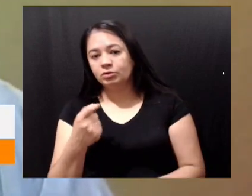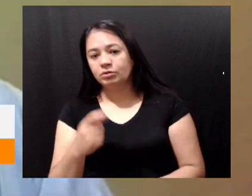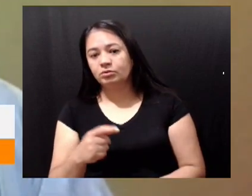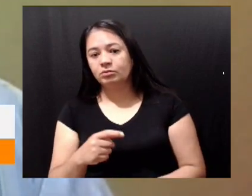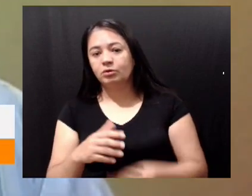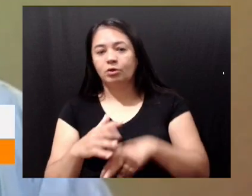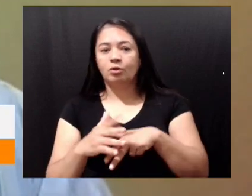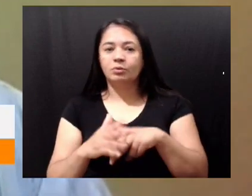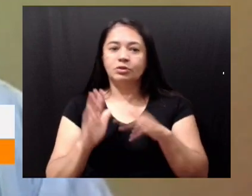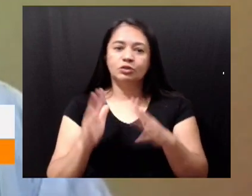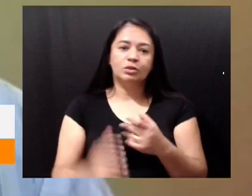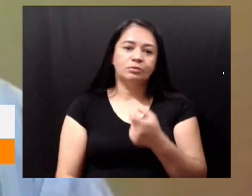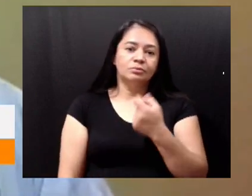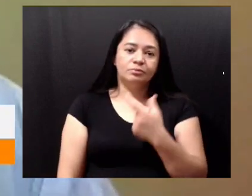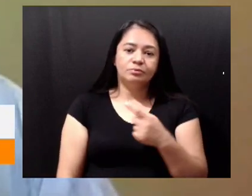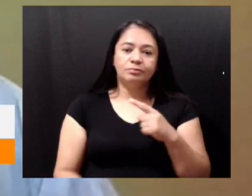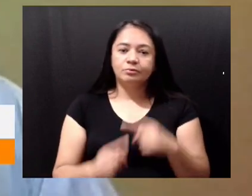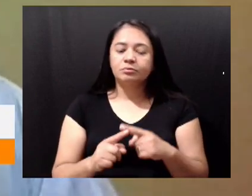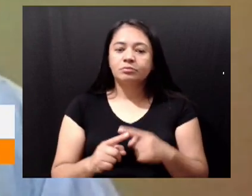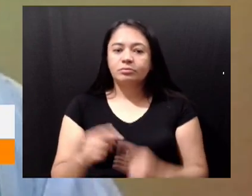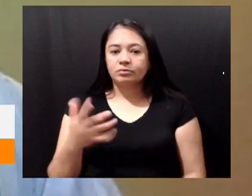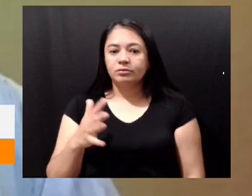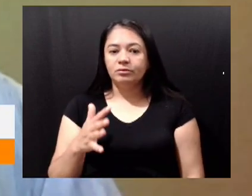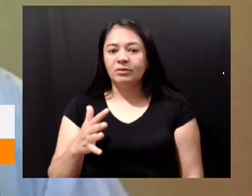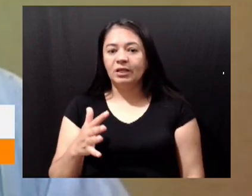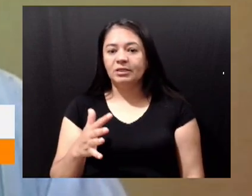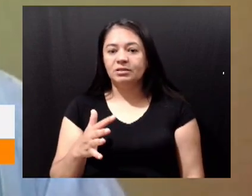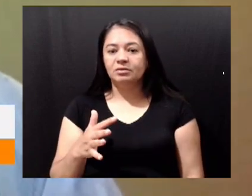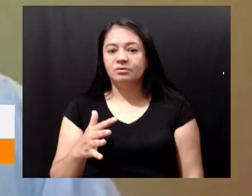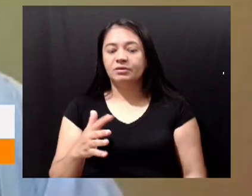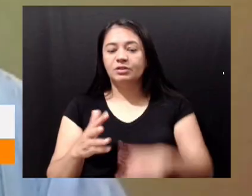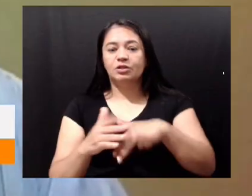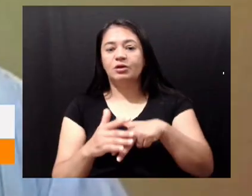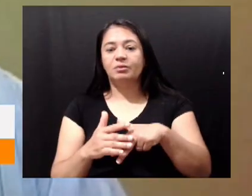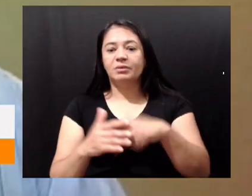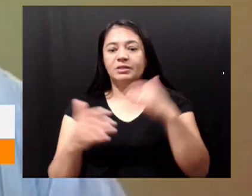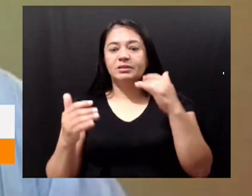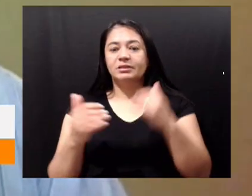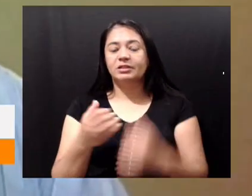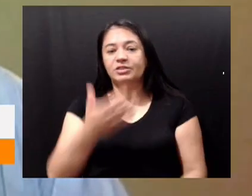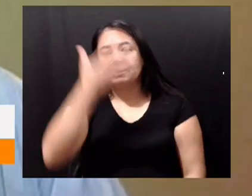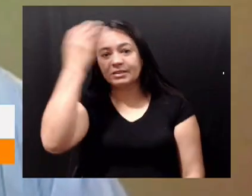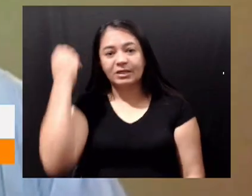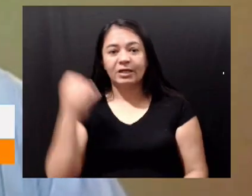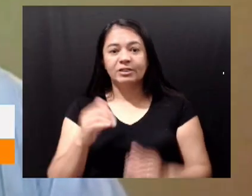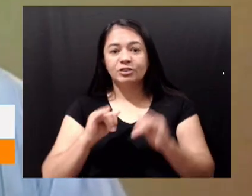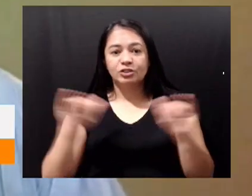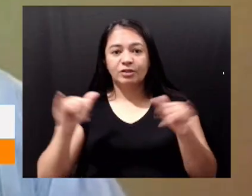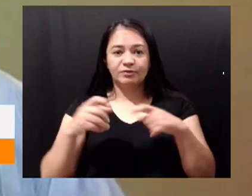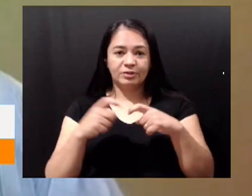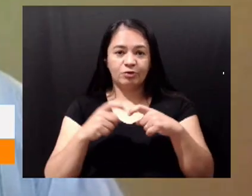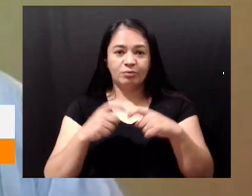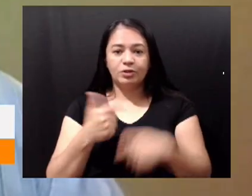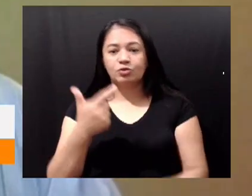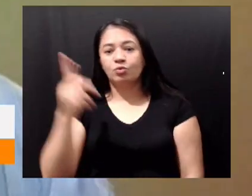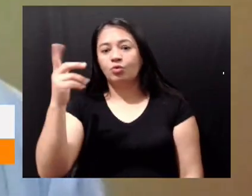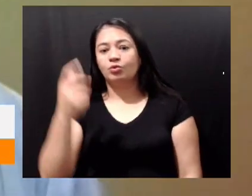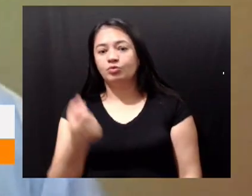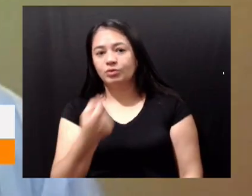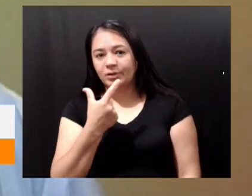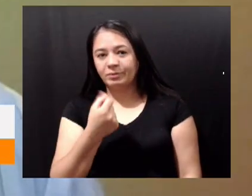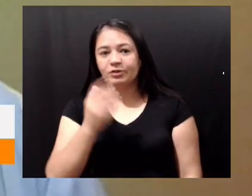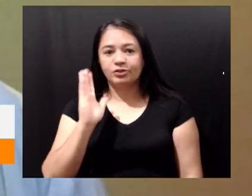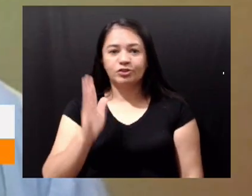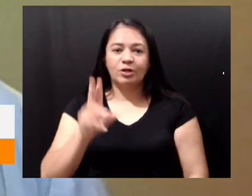tomando, porque muitas vezes o paciente não leva todas as informações ao médico, né? Isso acontece muito. Então, ele é um profissional, e o fato